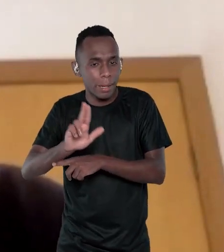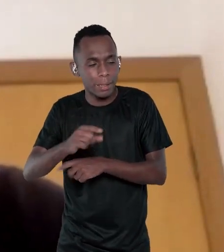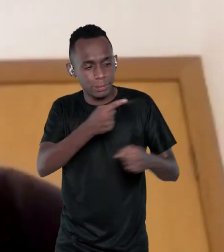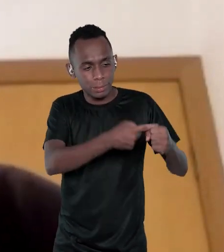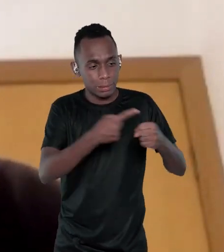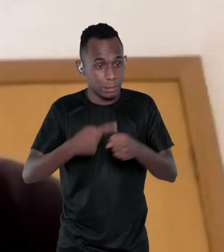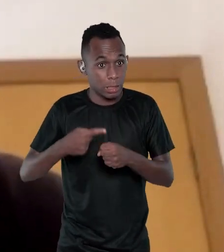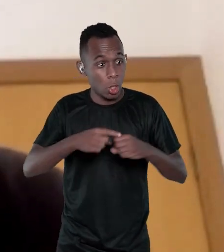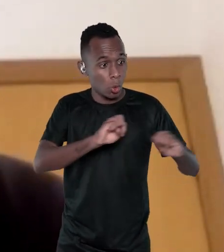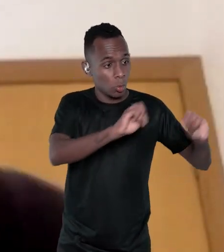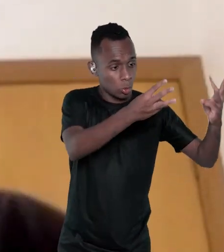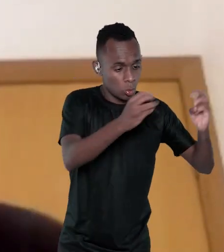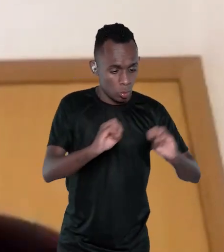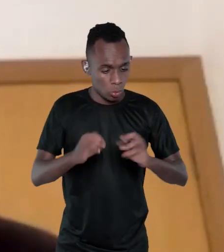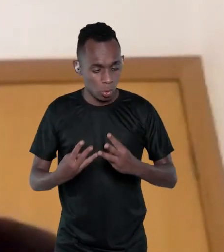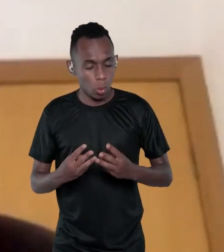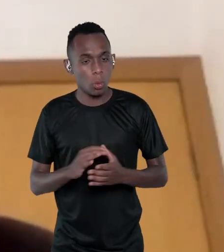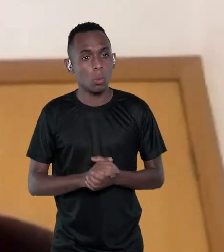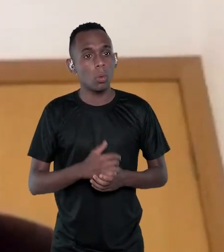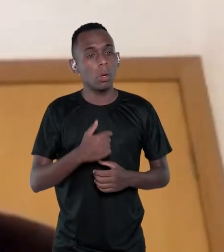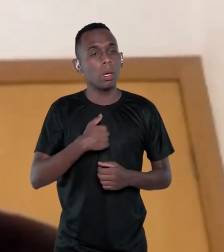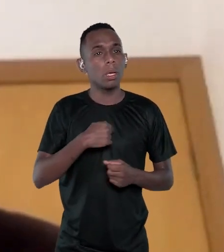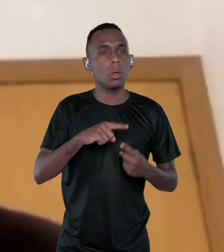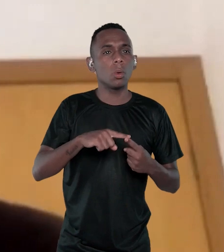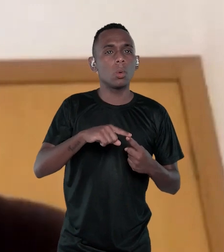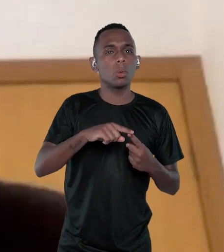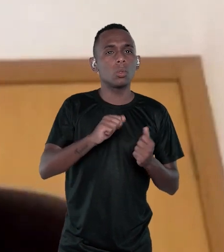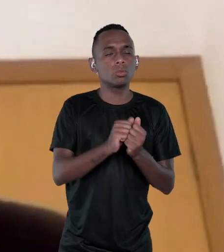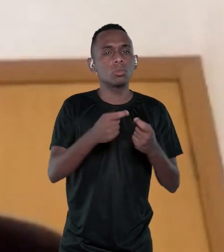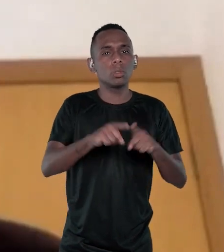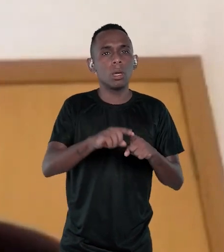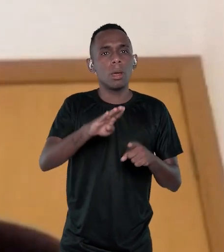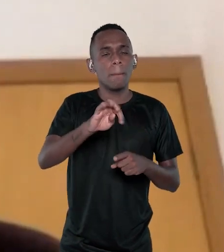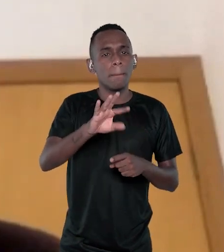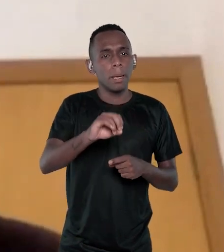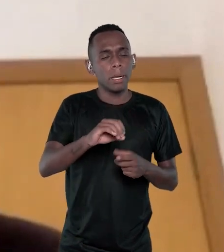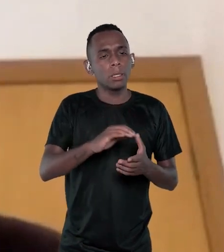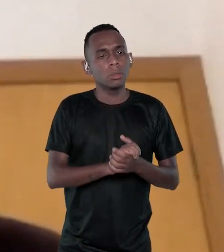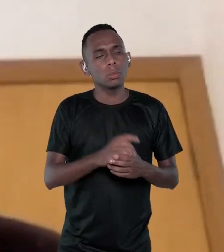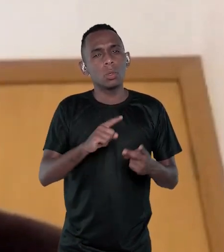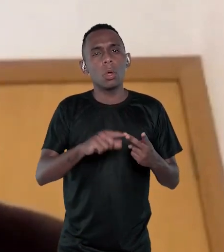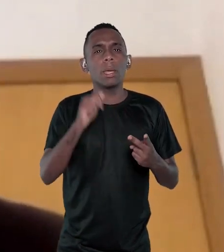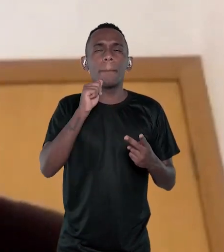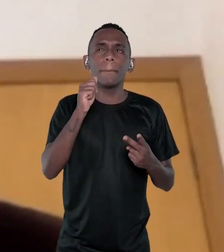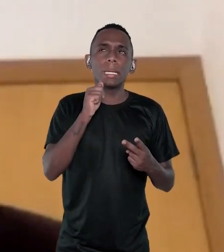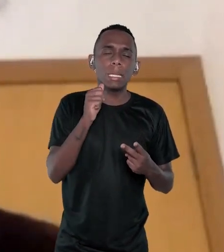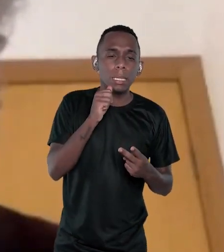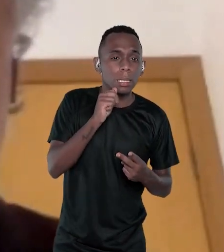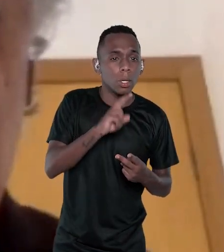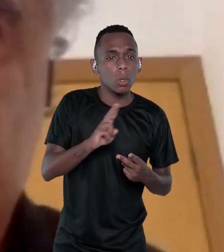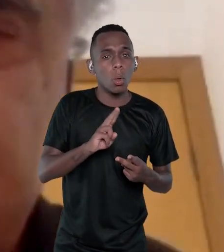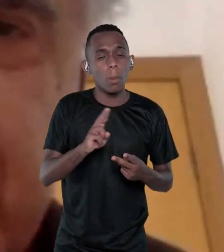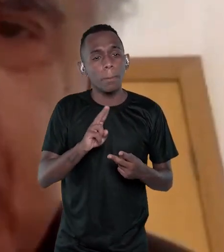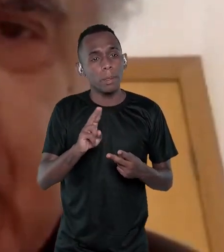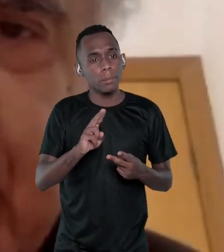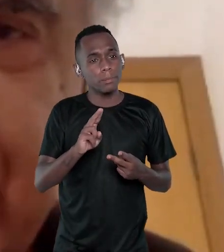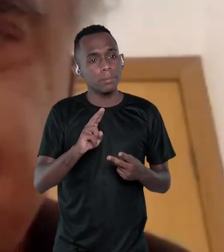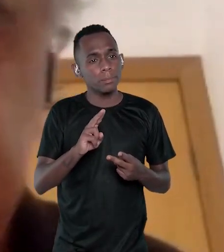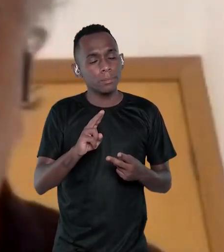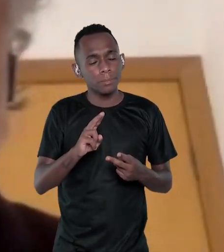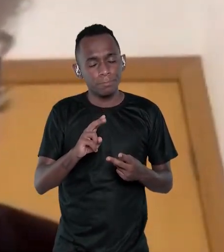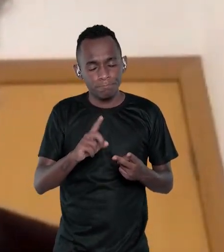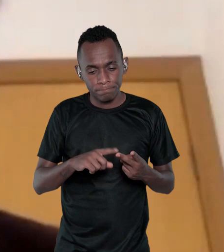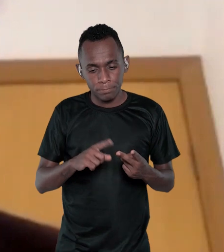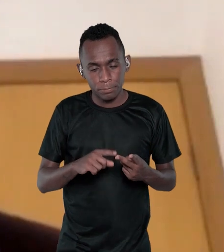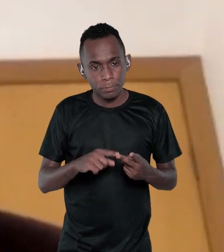Uberaba e Uberlândia. Eu fiz 2 shows lá. Eu, Beto Lopes e uma